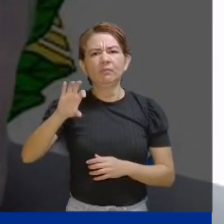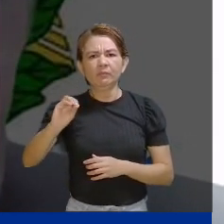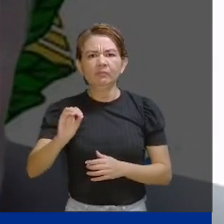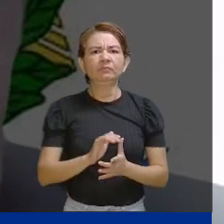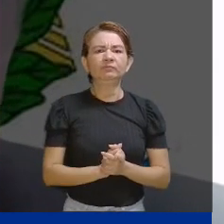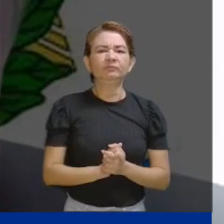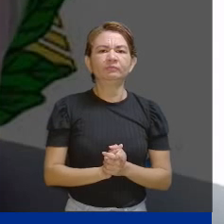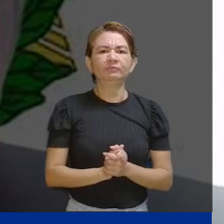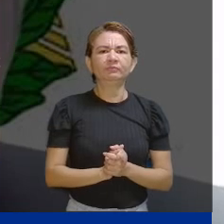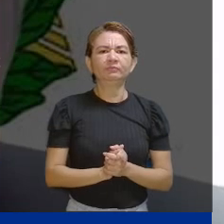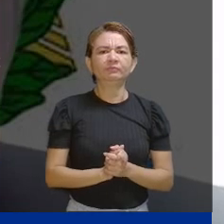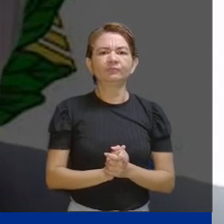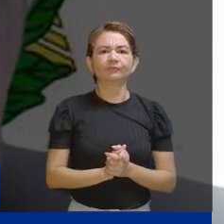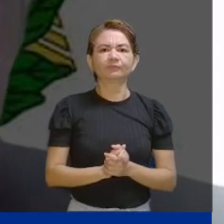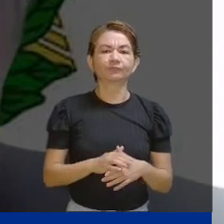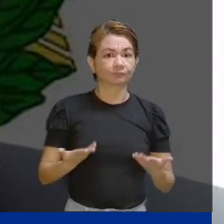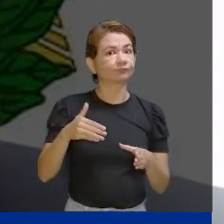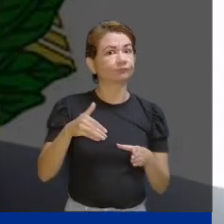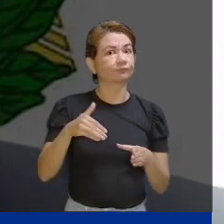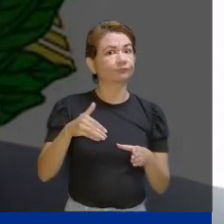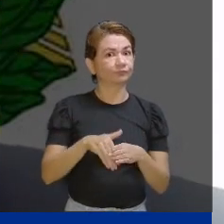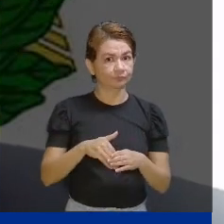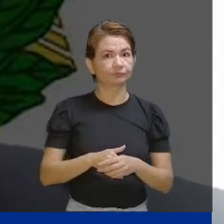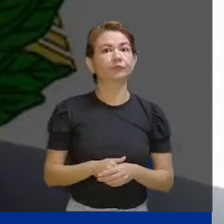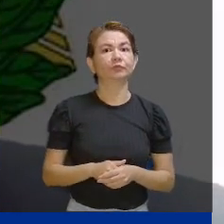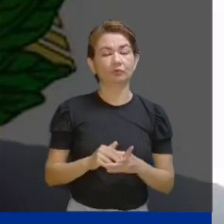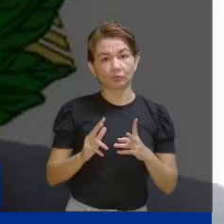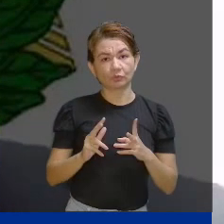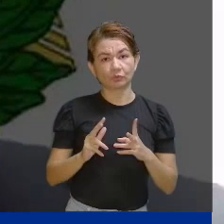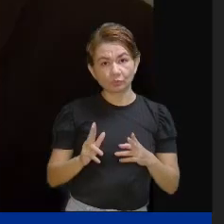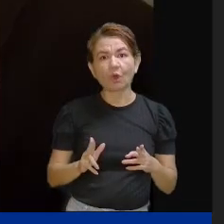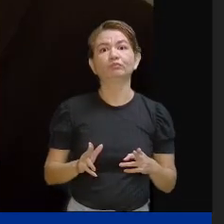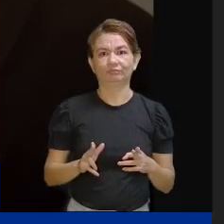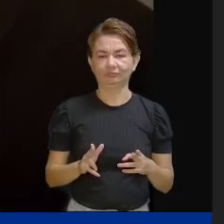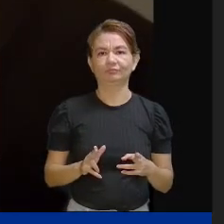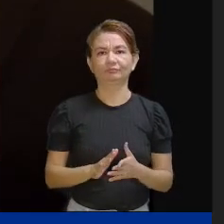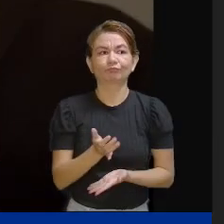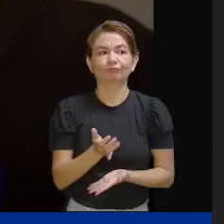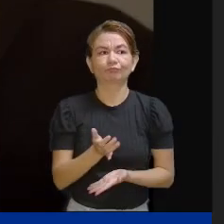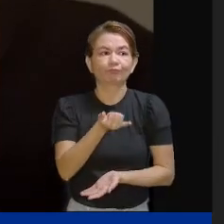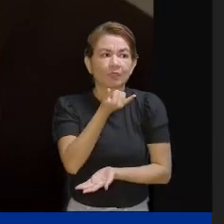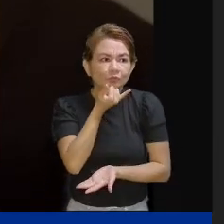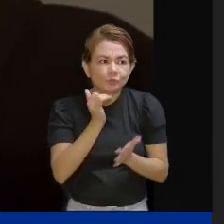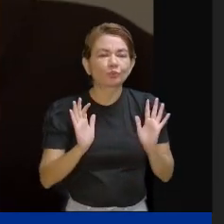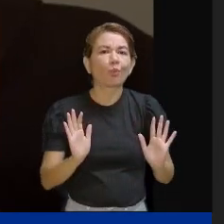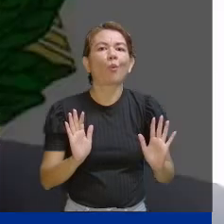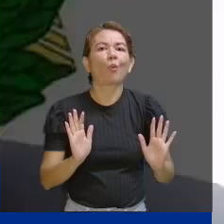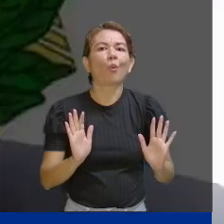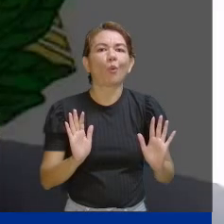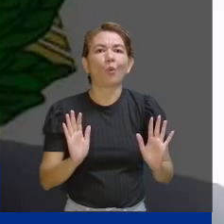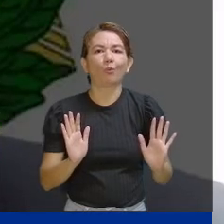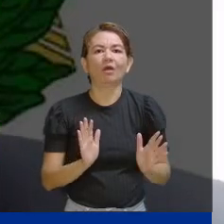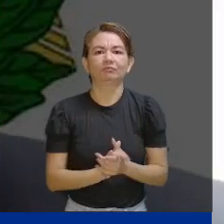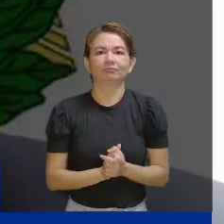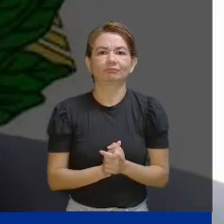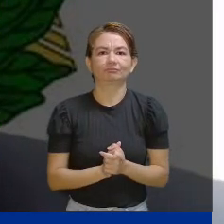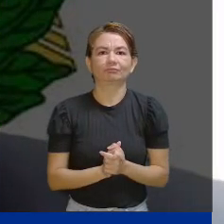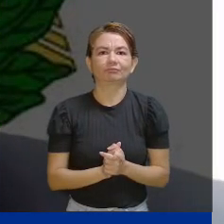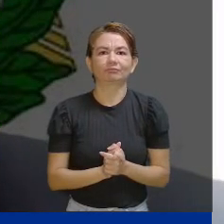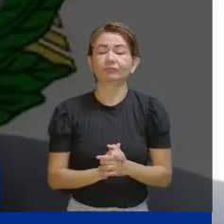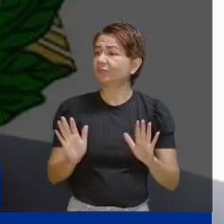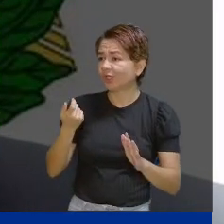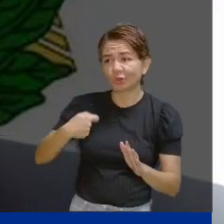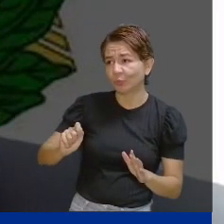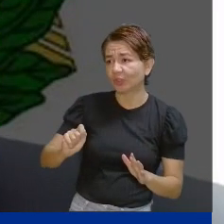do coração, doutor Flávio. Ela votou como o senhor. Excelência, desculpa, eu peço até desculpa Não, o senhor não tem que pedir,